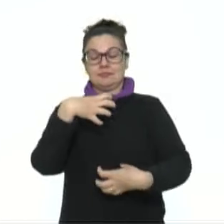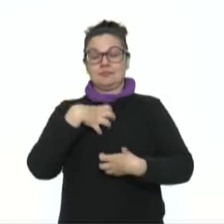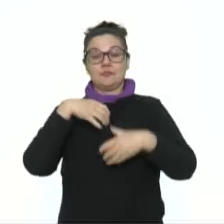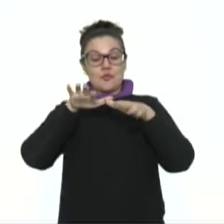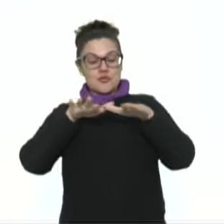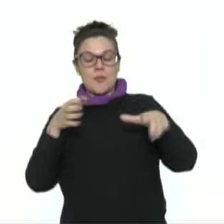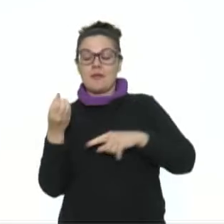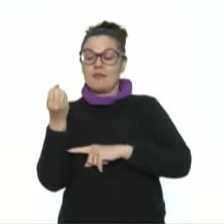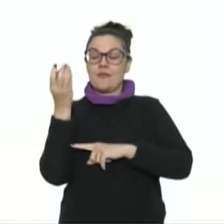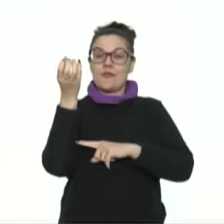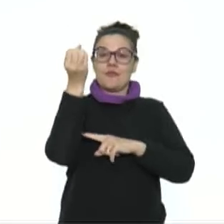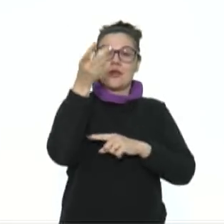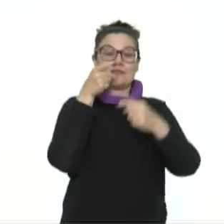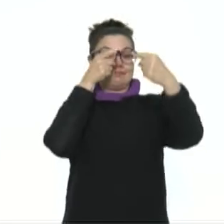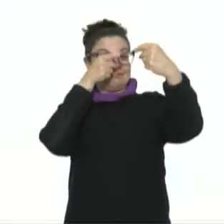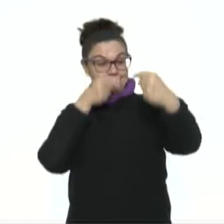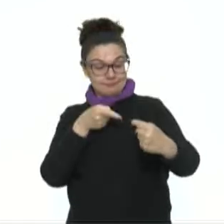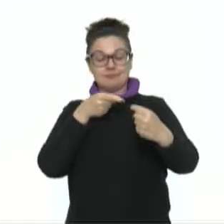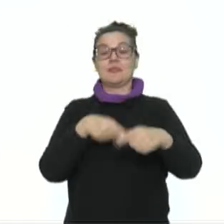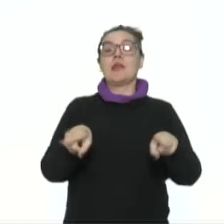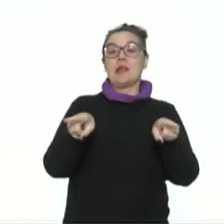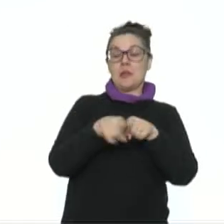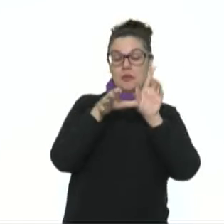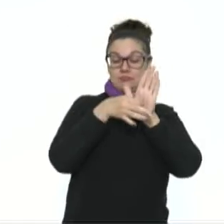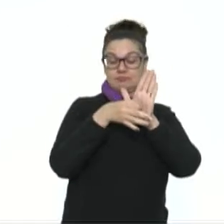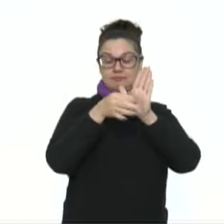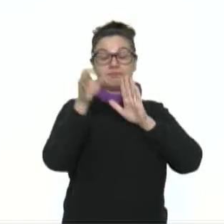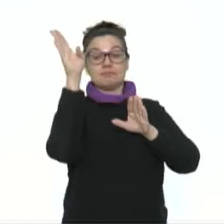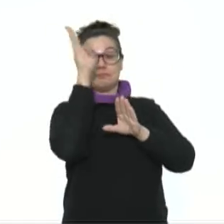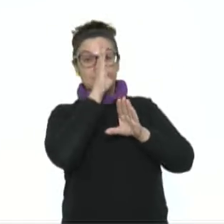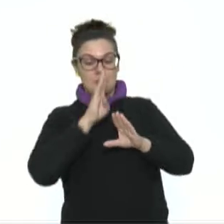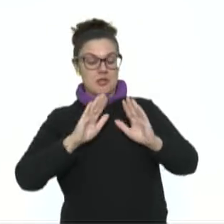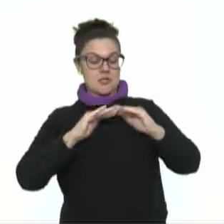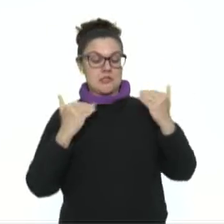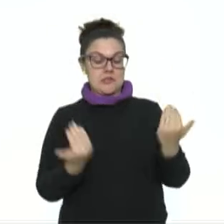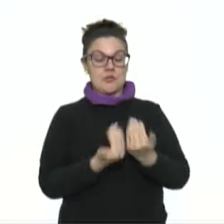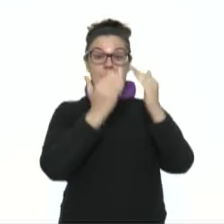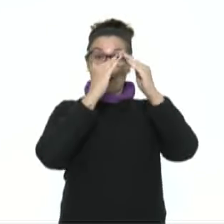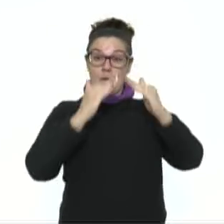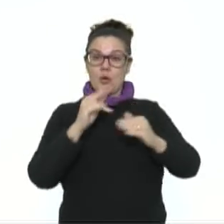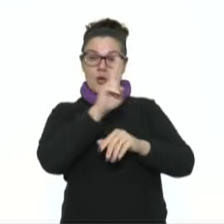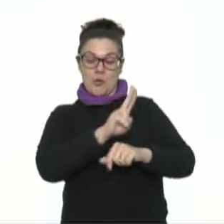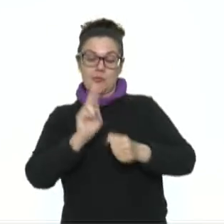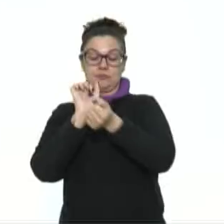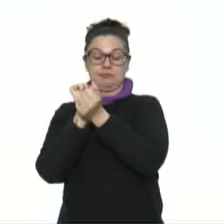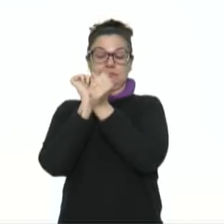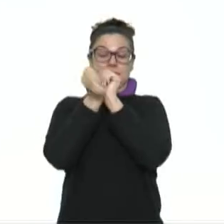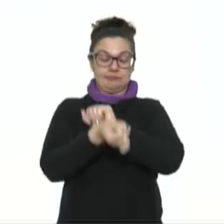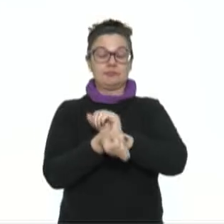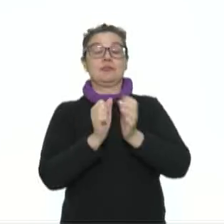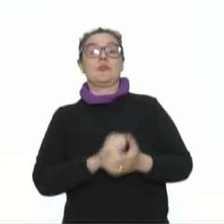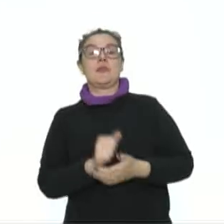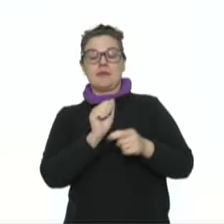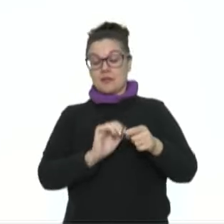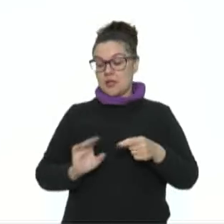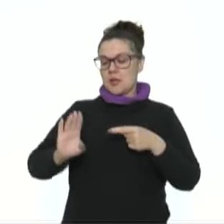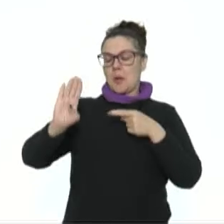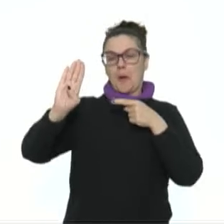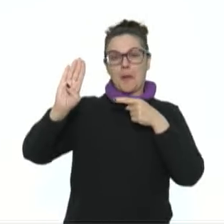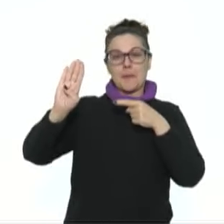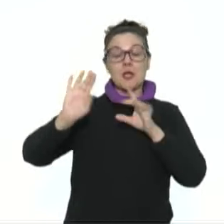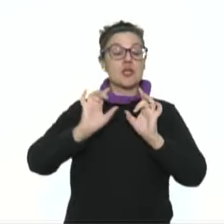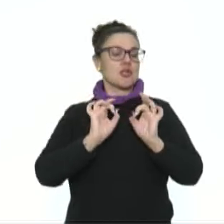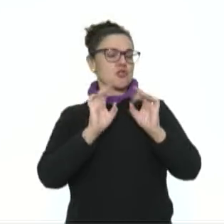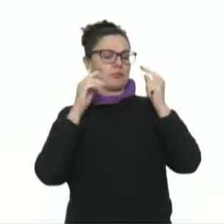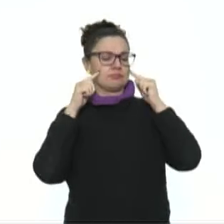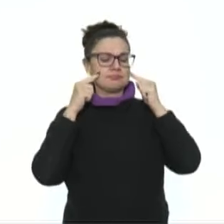uma viagem com desafios e também criticar o Brasil Colônia, que utiliza o trabalho escravista. Letra B, explorar